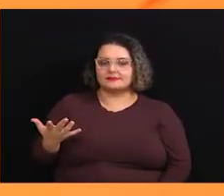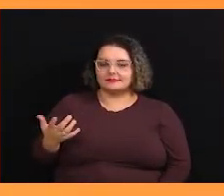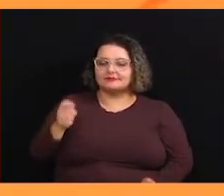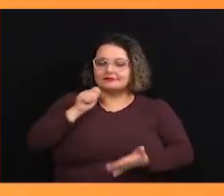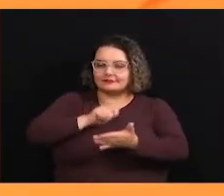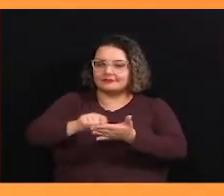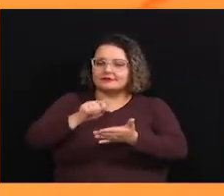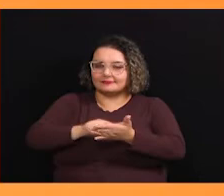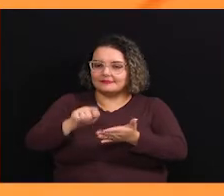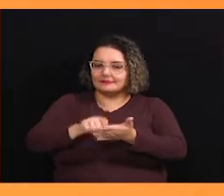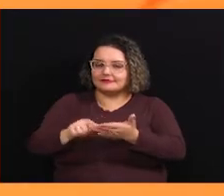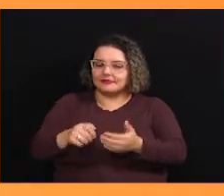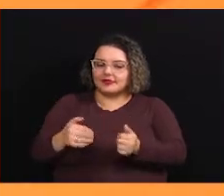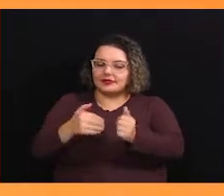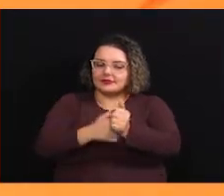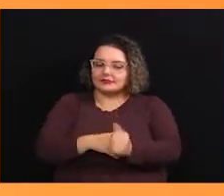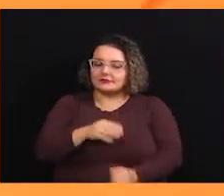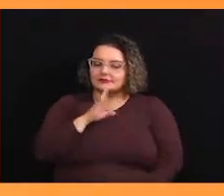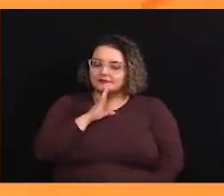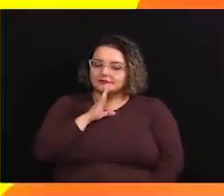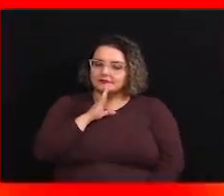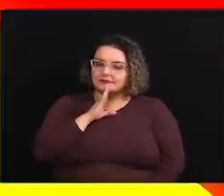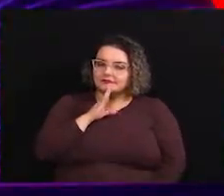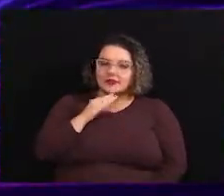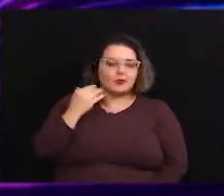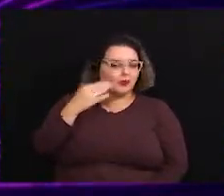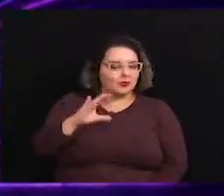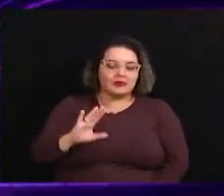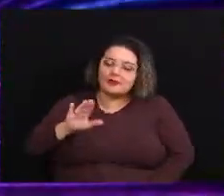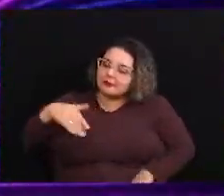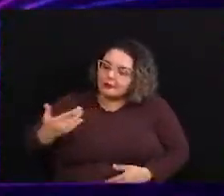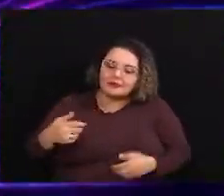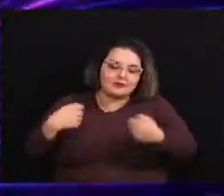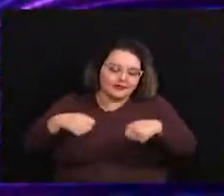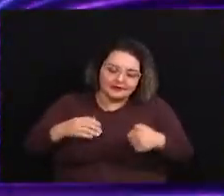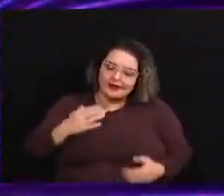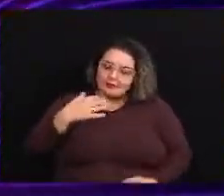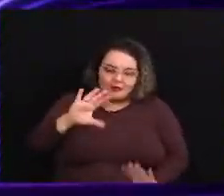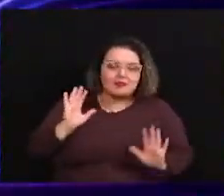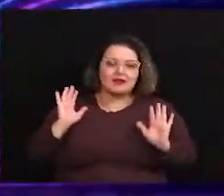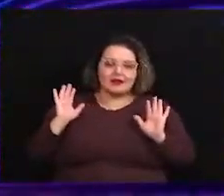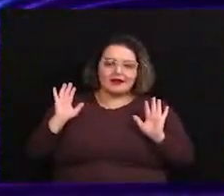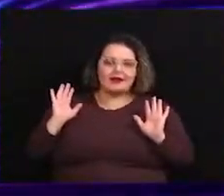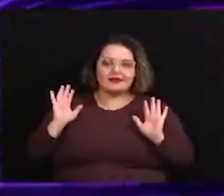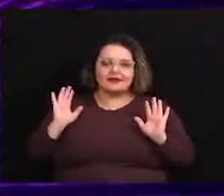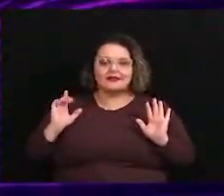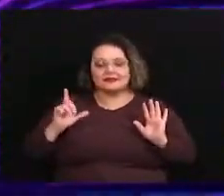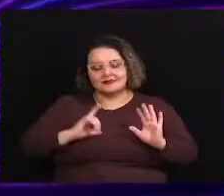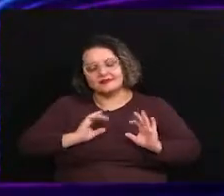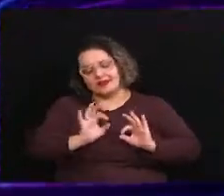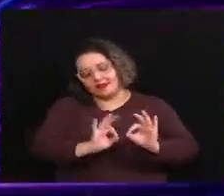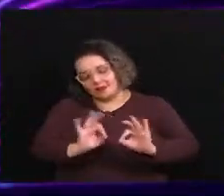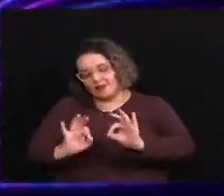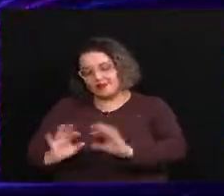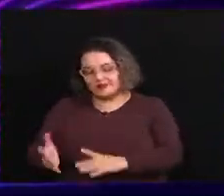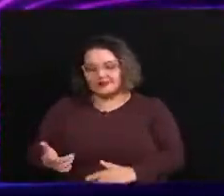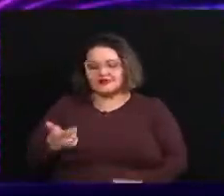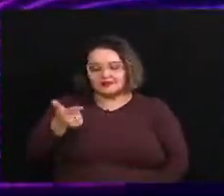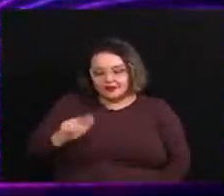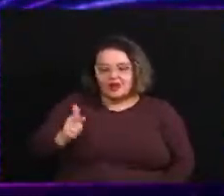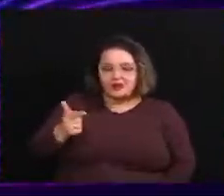bem aquele autor lá do Game of Thrones, né? Sai quando tiver que sair, gente. Mas existe sim planos de